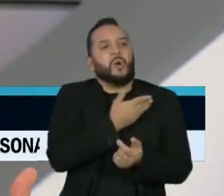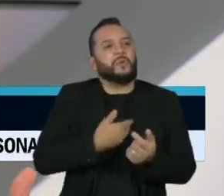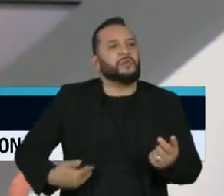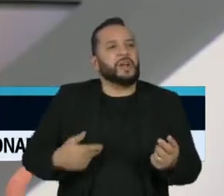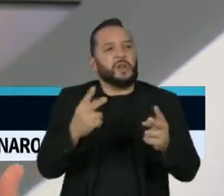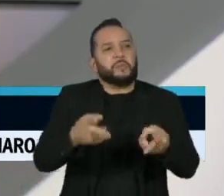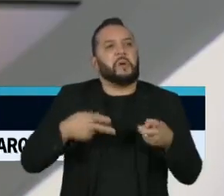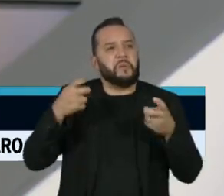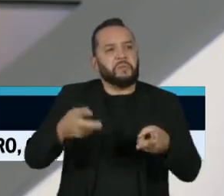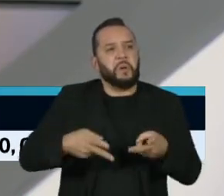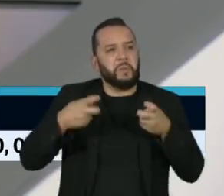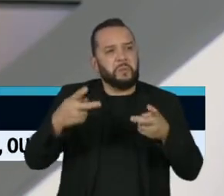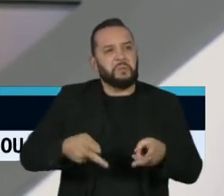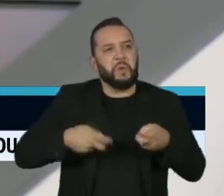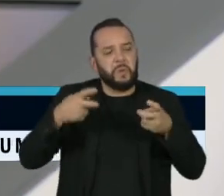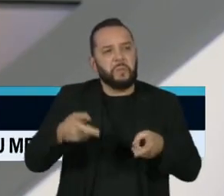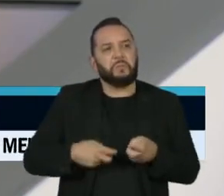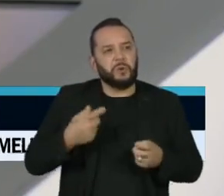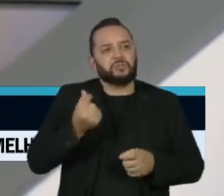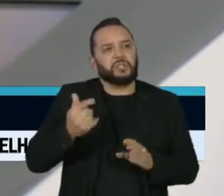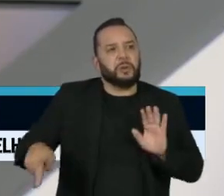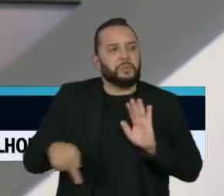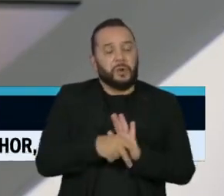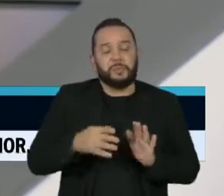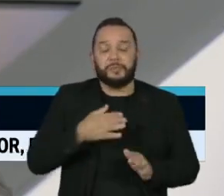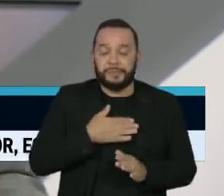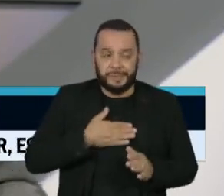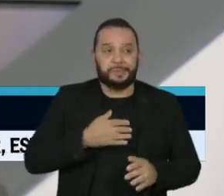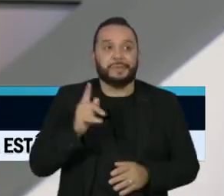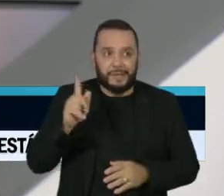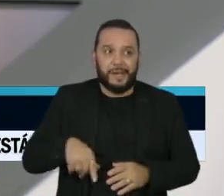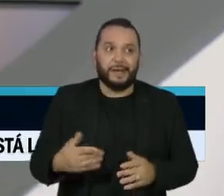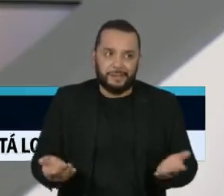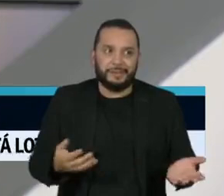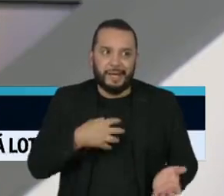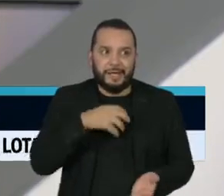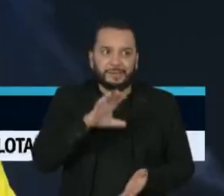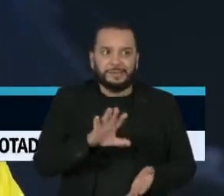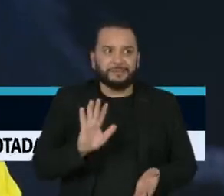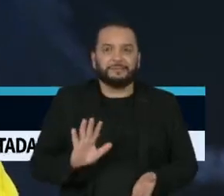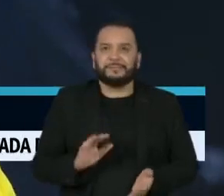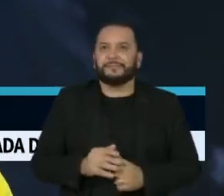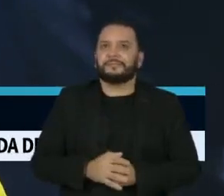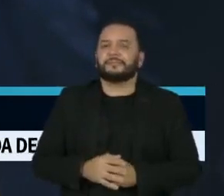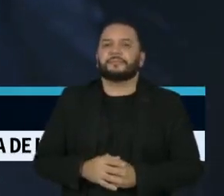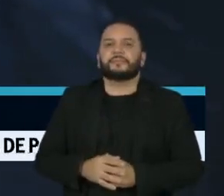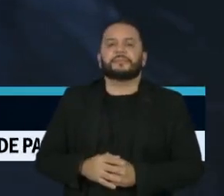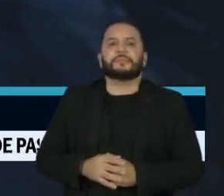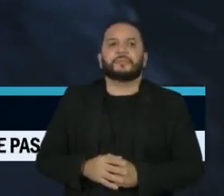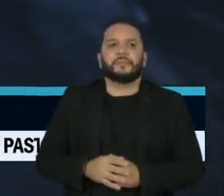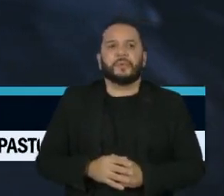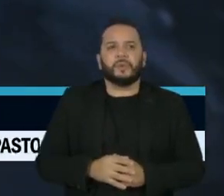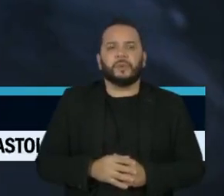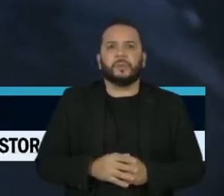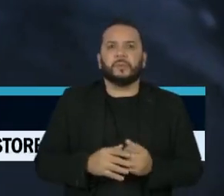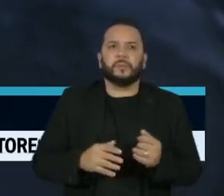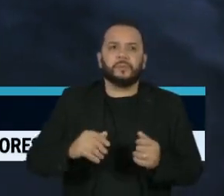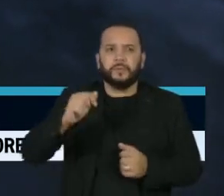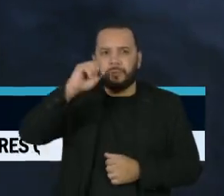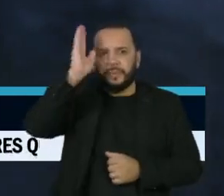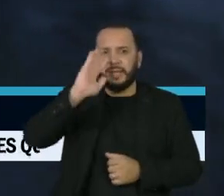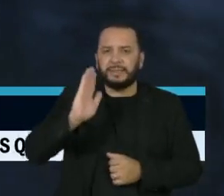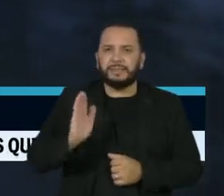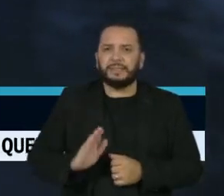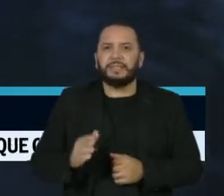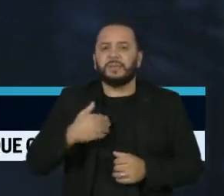patrimônio pessoal. Né? Isto é a definição própria de patrimonialismo. Por onde o país deve começar a corrigir